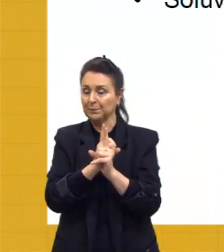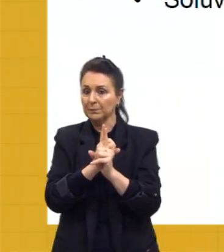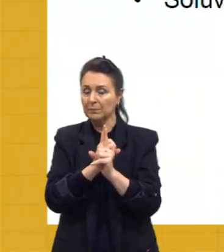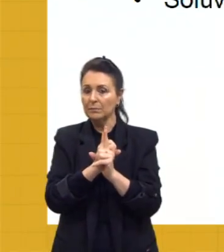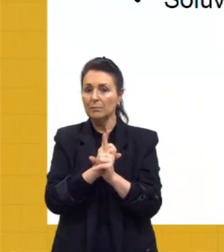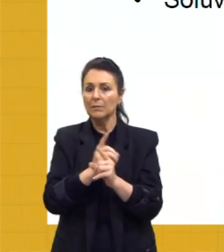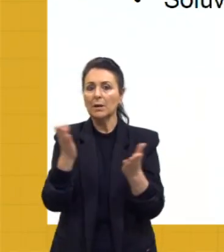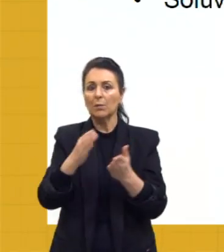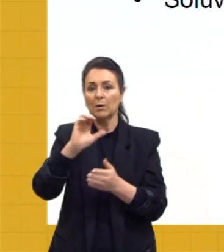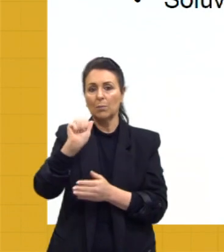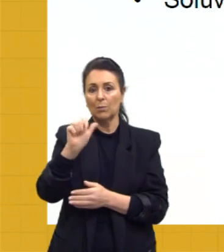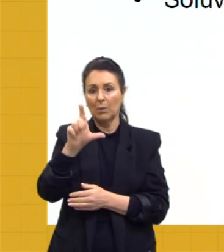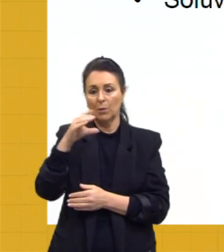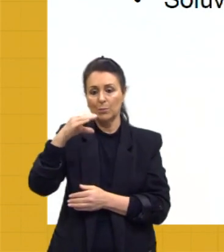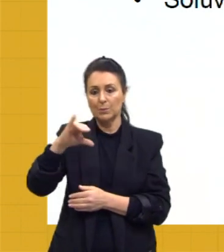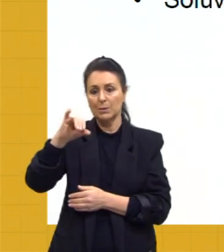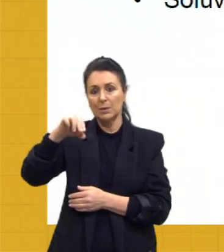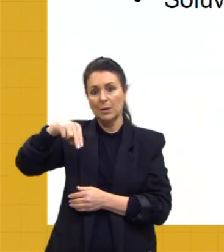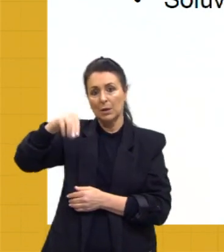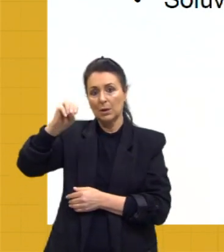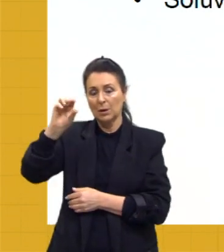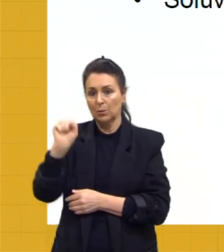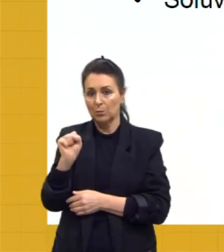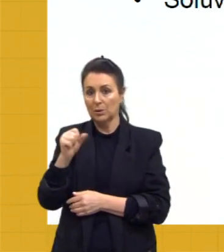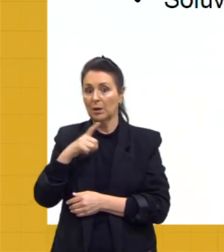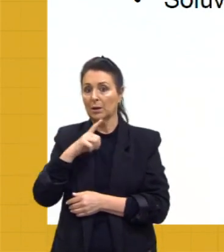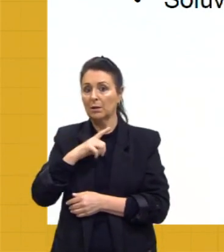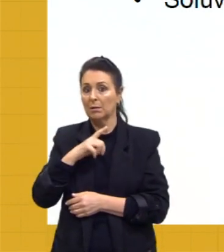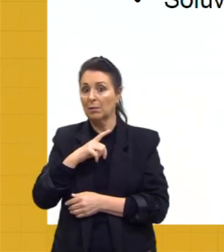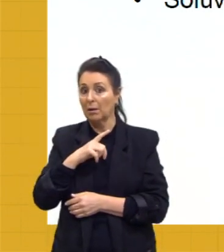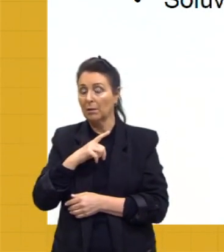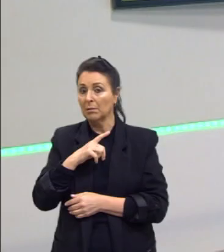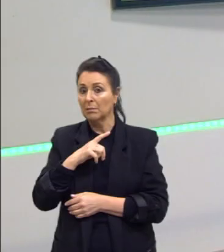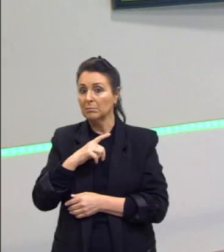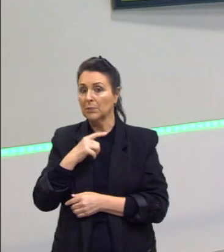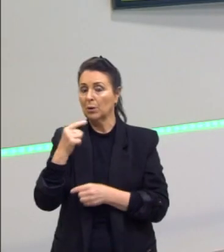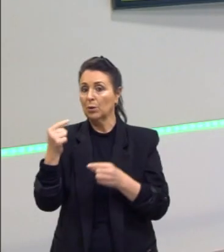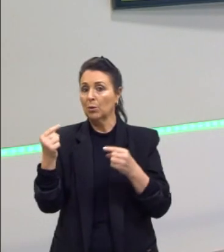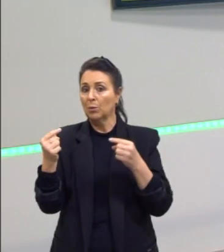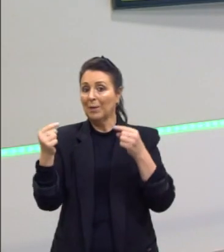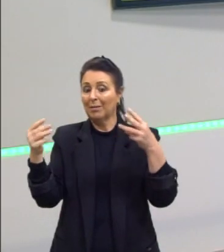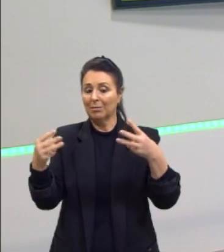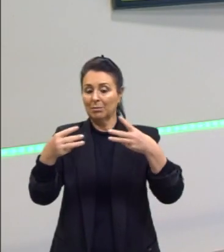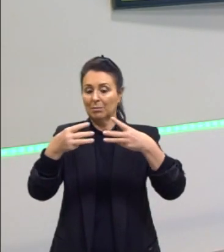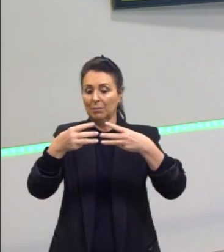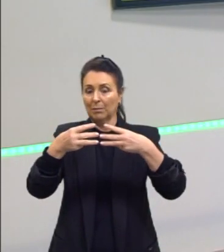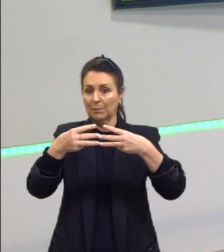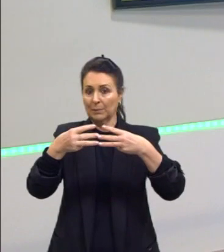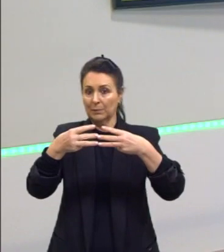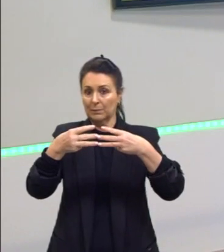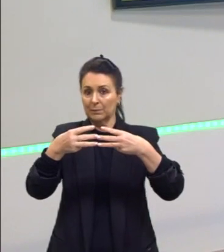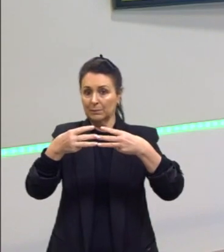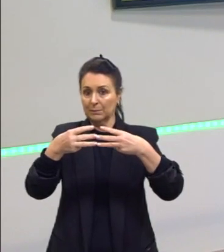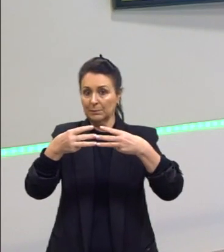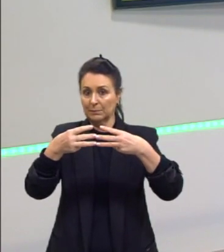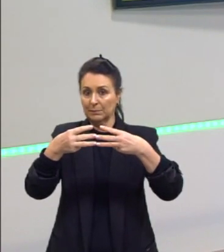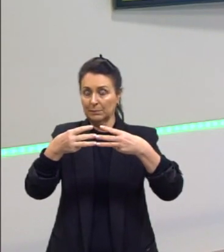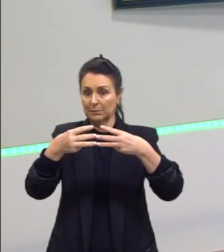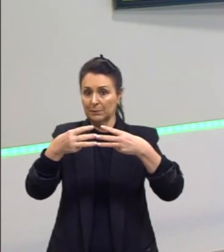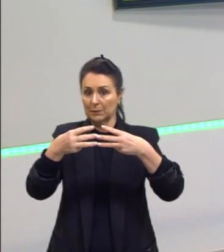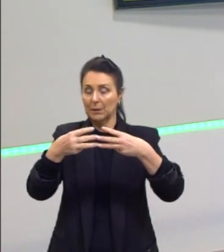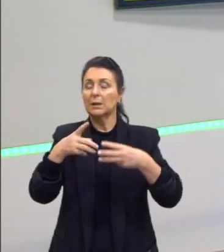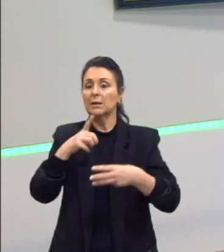o e usar os hinos são aqueles que têm a presença de pelo menos uma tripla não é uma ligação tripla